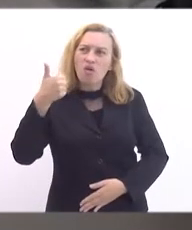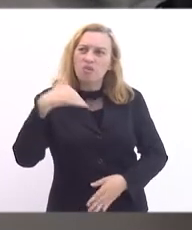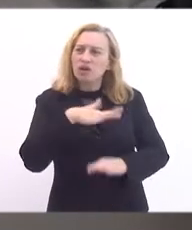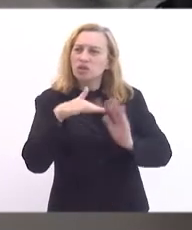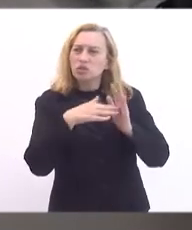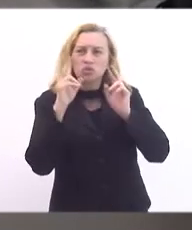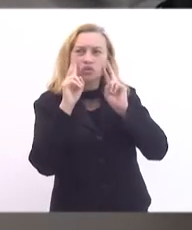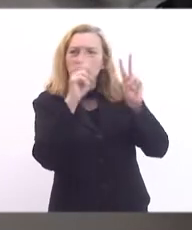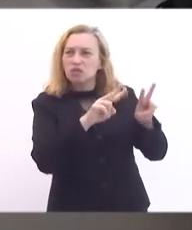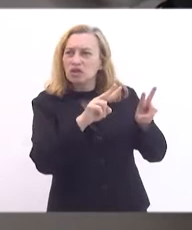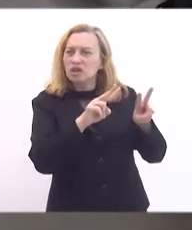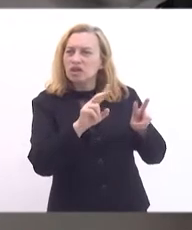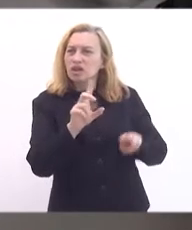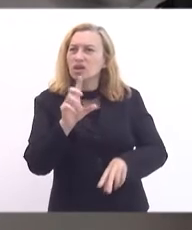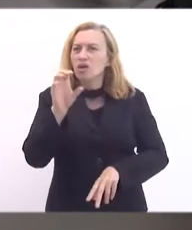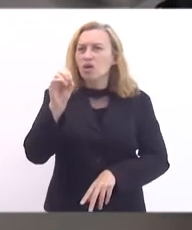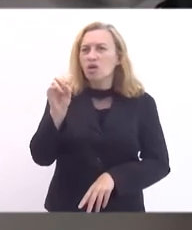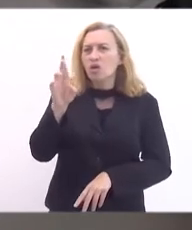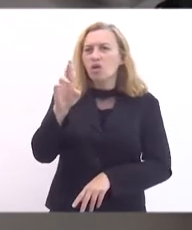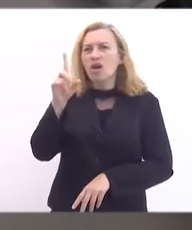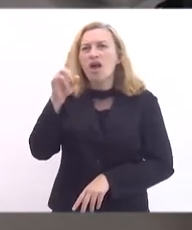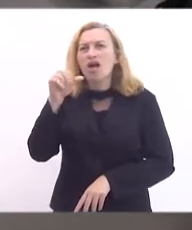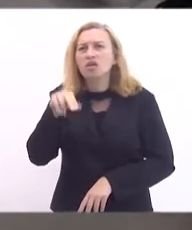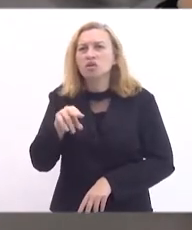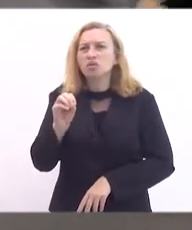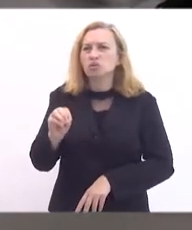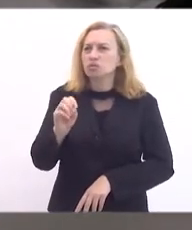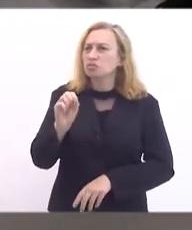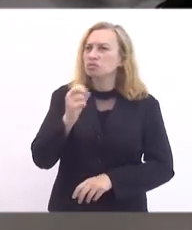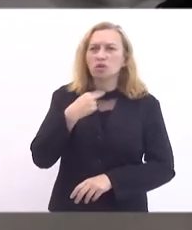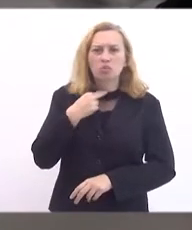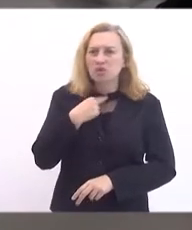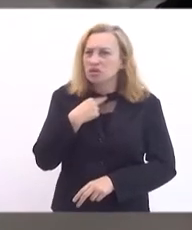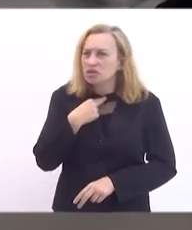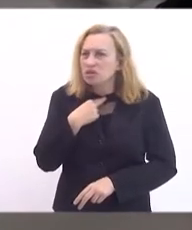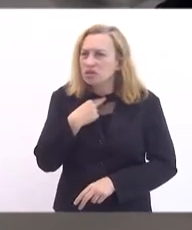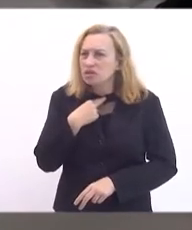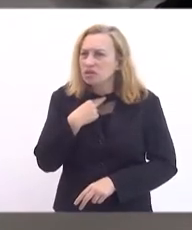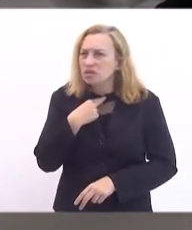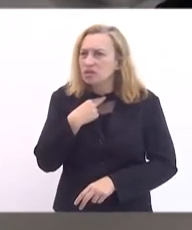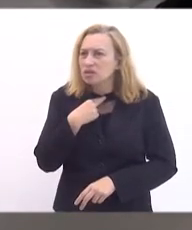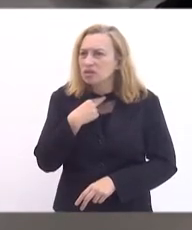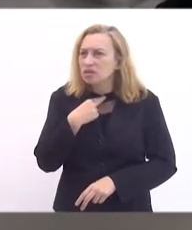redação falando em Orlando não pode